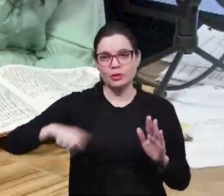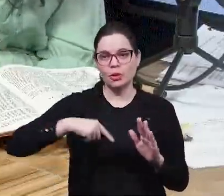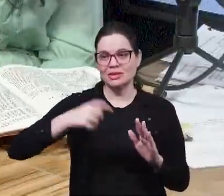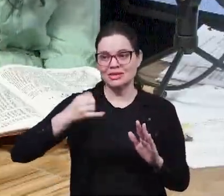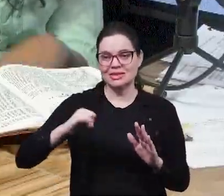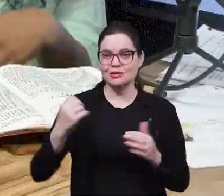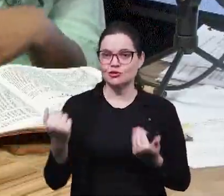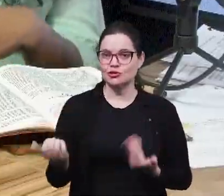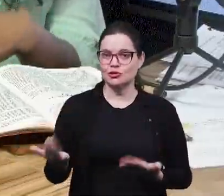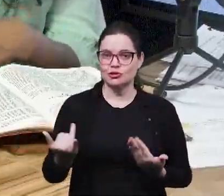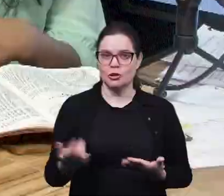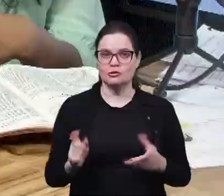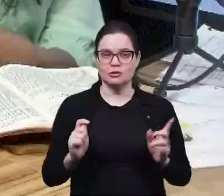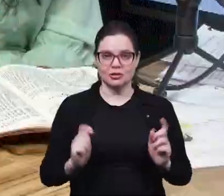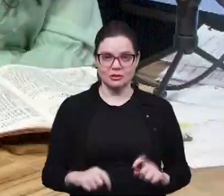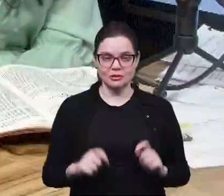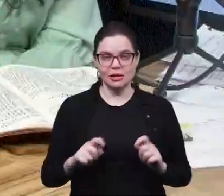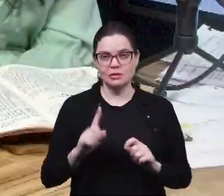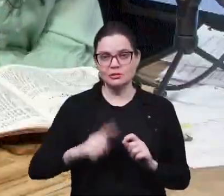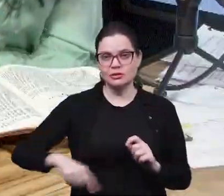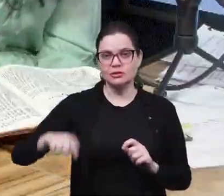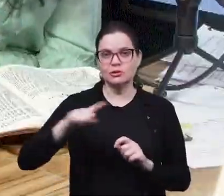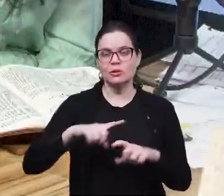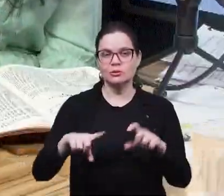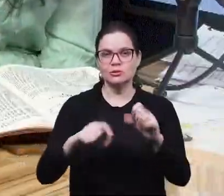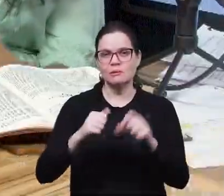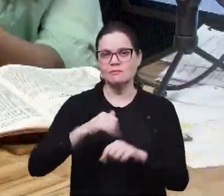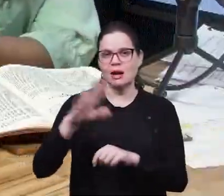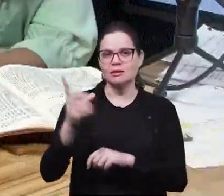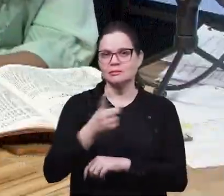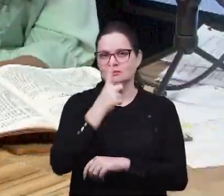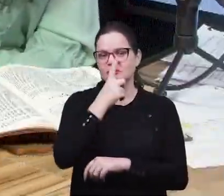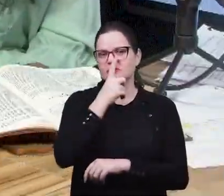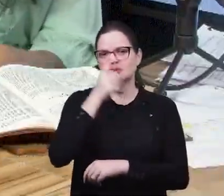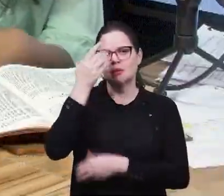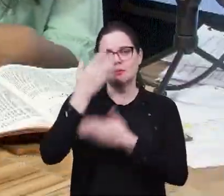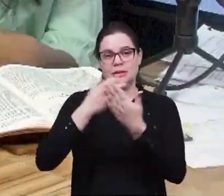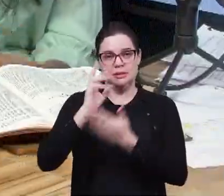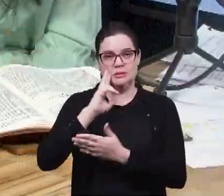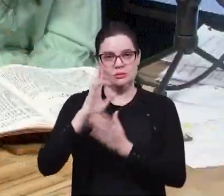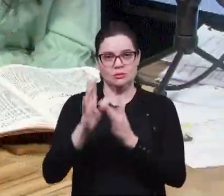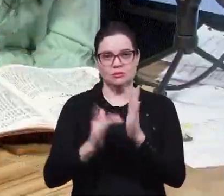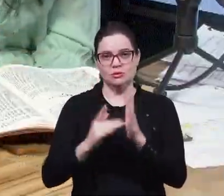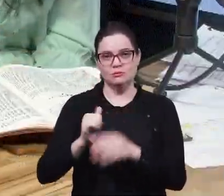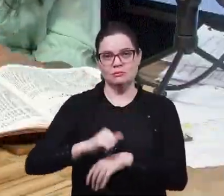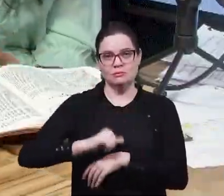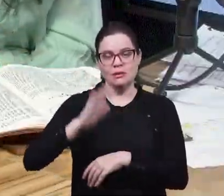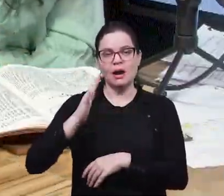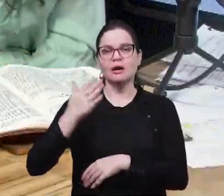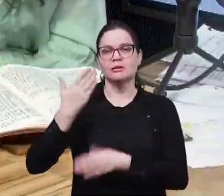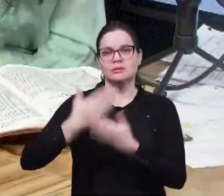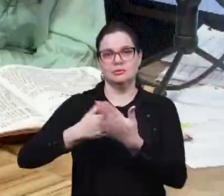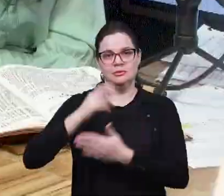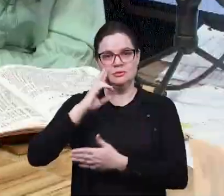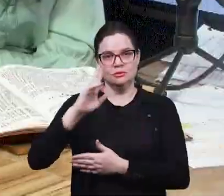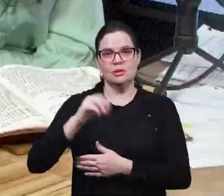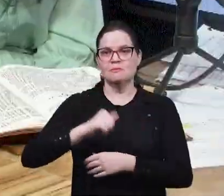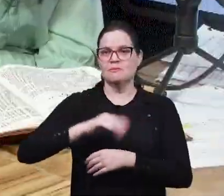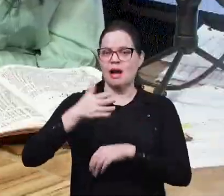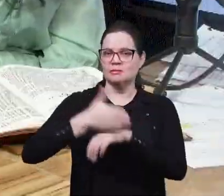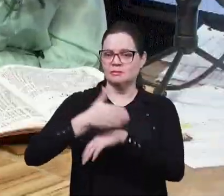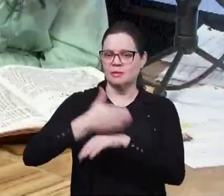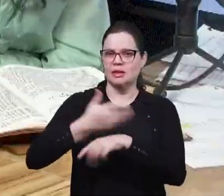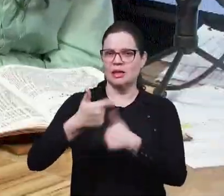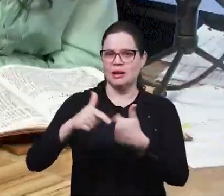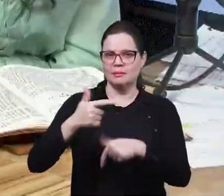nós podemos buscar mais ao Senhor, como a Duda falou, se envolver com as coisas da obra,